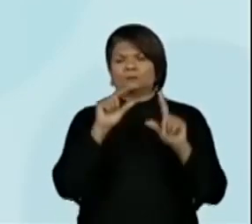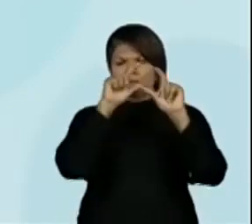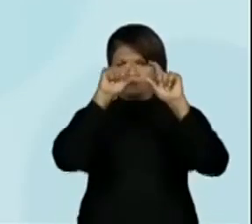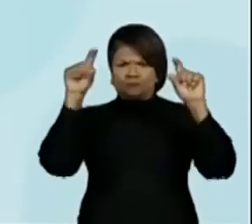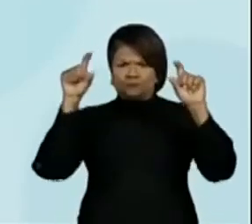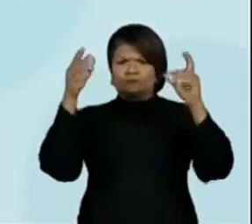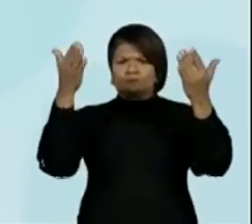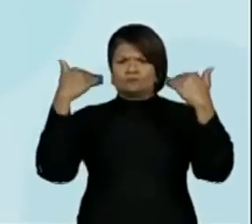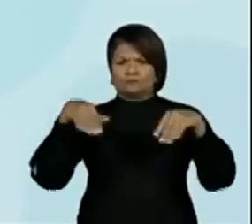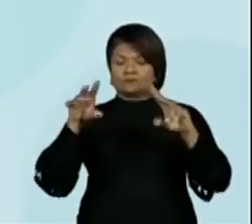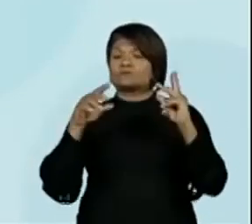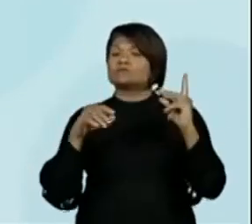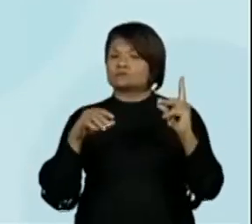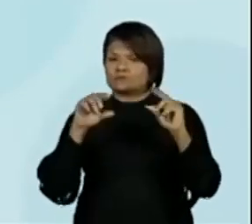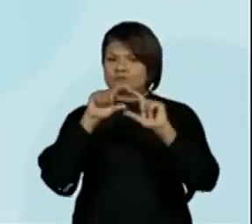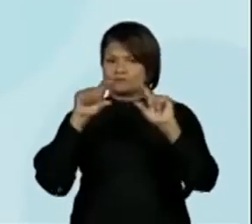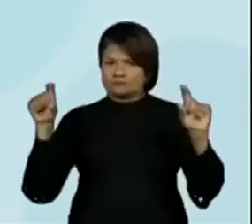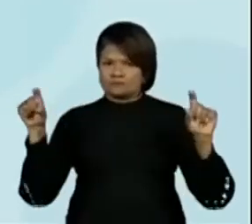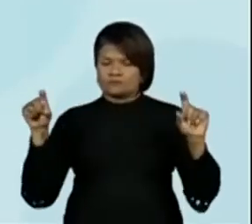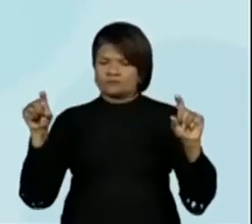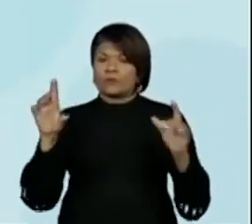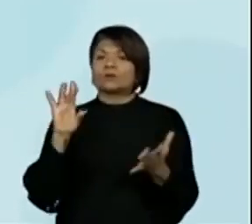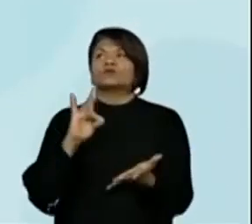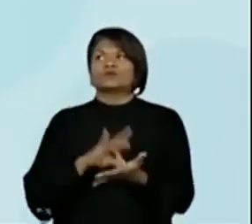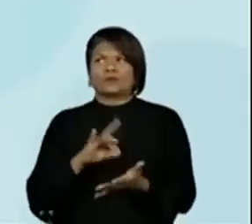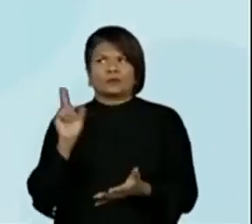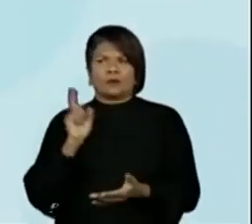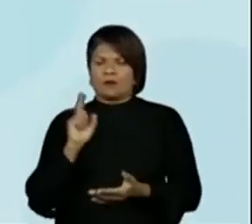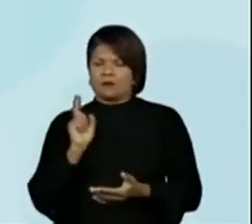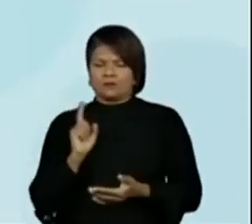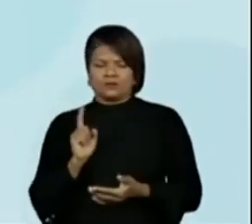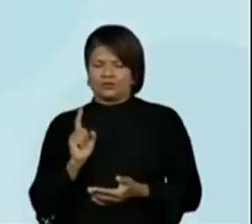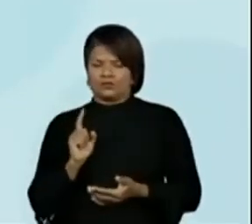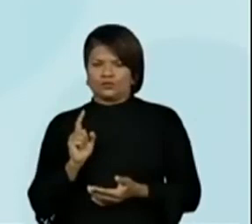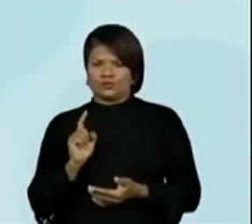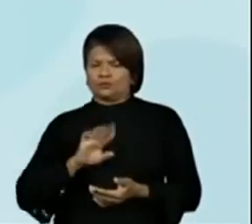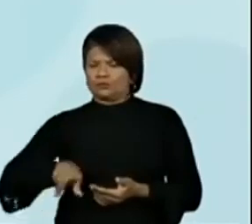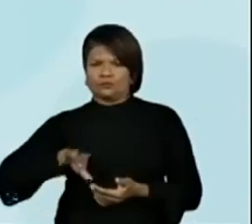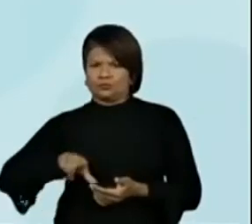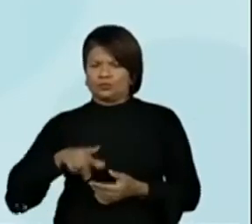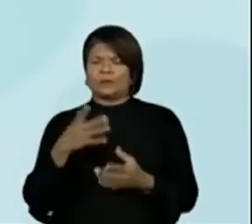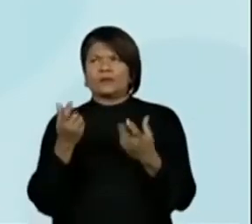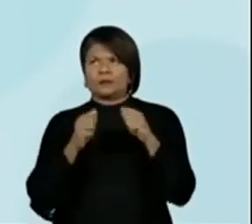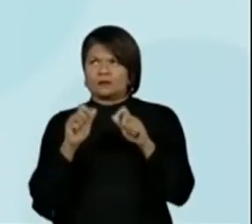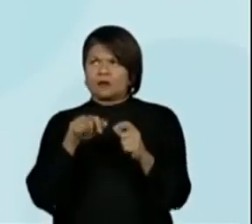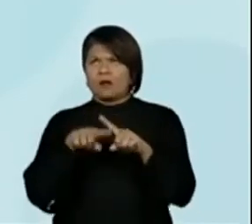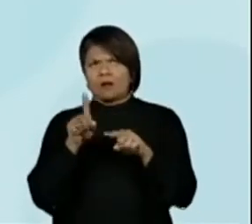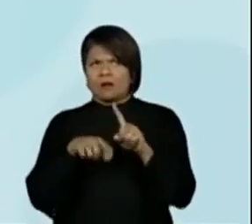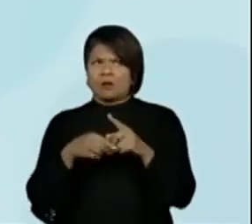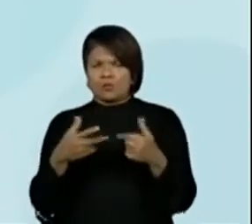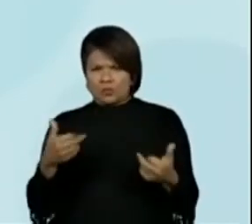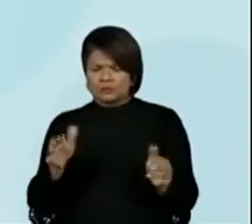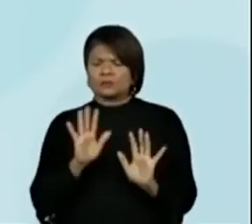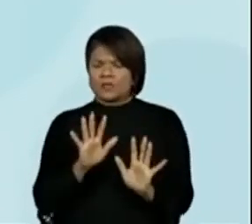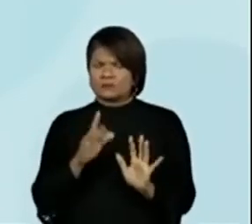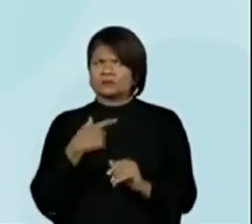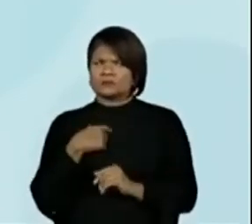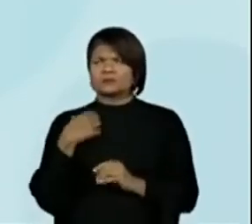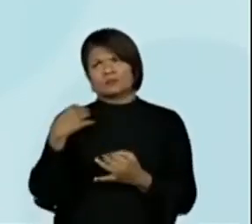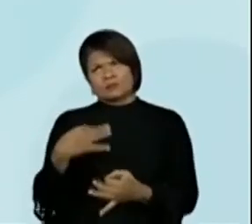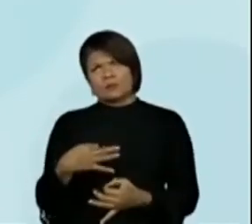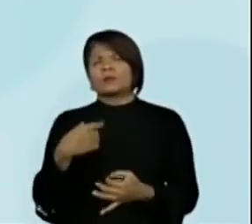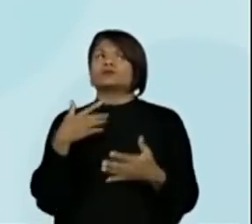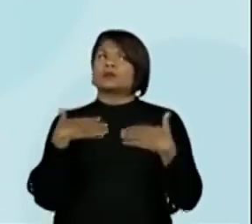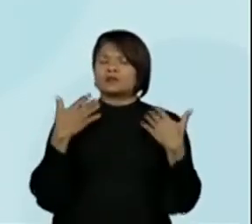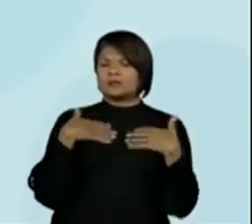resolvido, vamos para o segundo. No entanto, eles não são de verdade, então aqui eles estão falando do que é feito e tal. Certamente eles farão a alegria